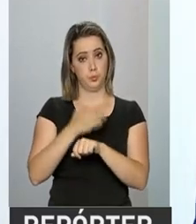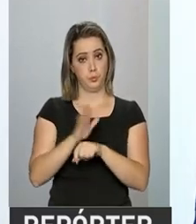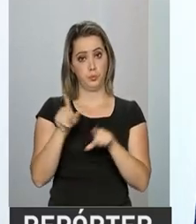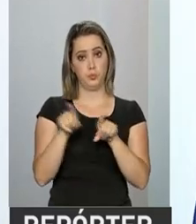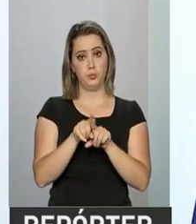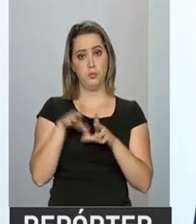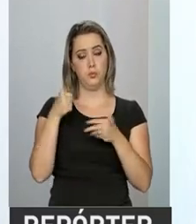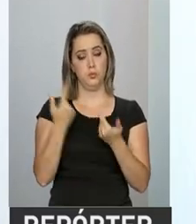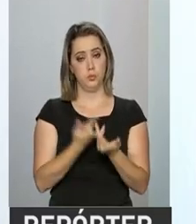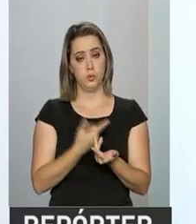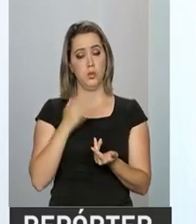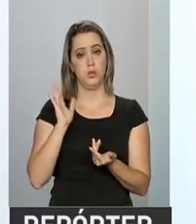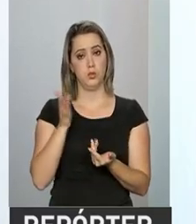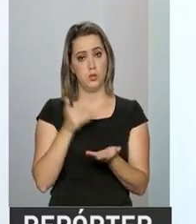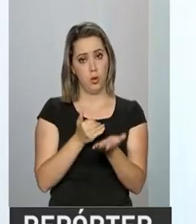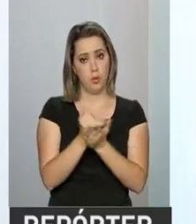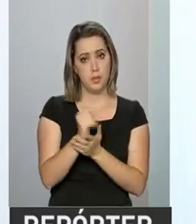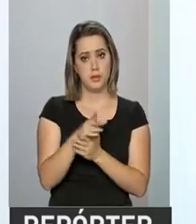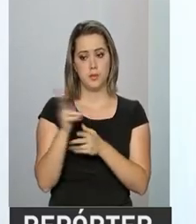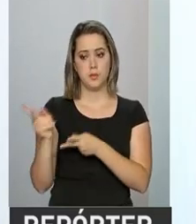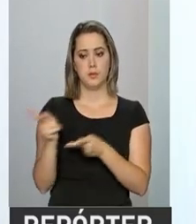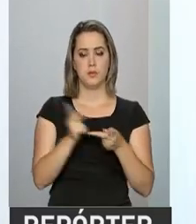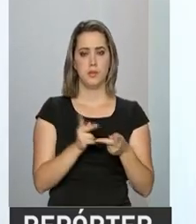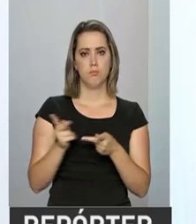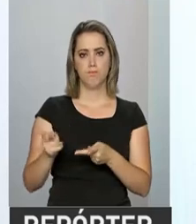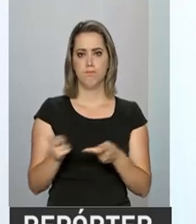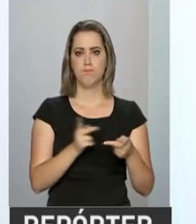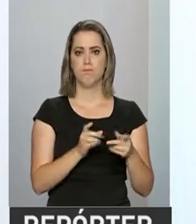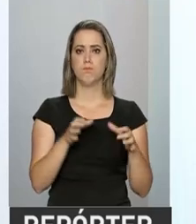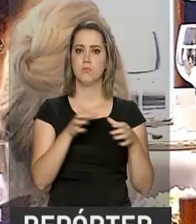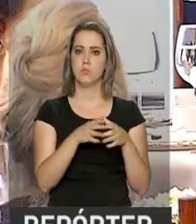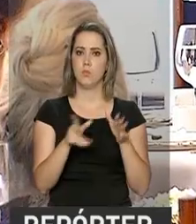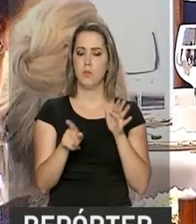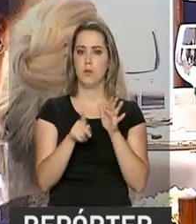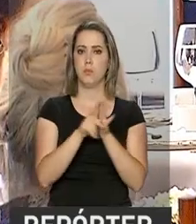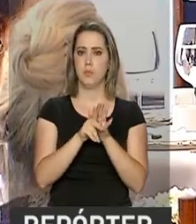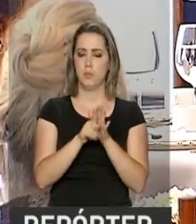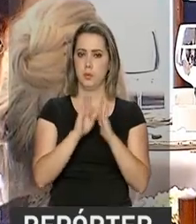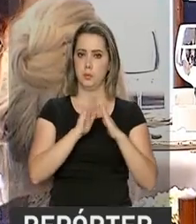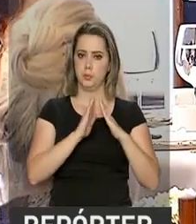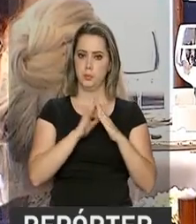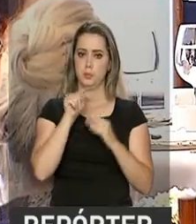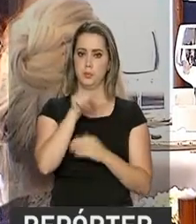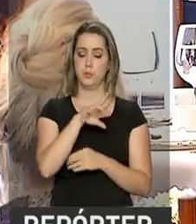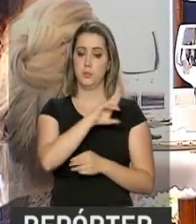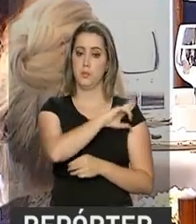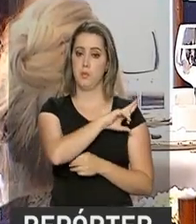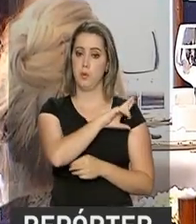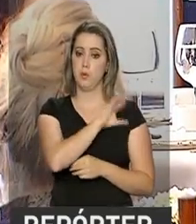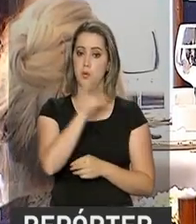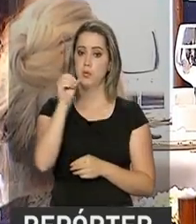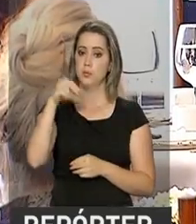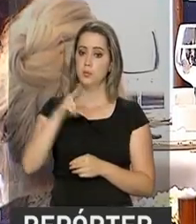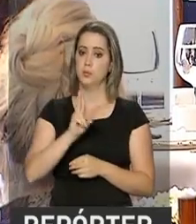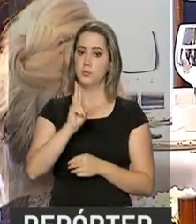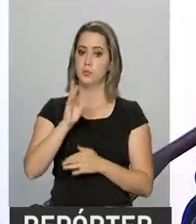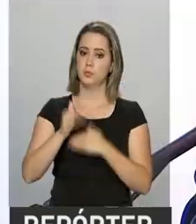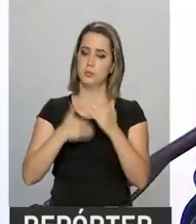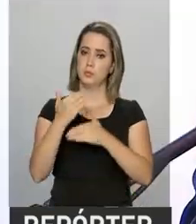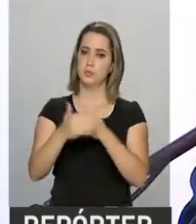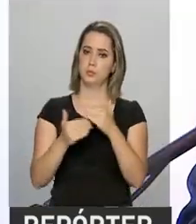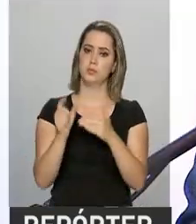dos Municípios esse mês começam as visitas eh domiciliares o representante do programa das Nações Unidas para o